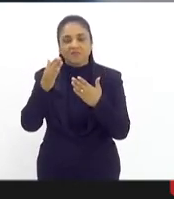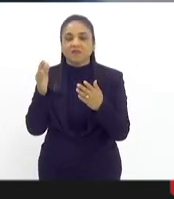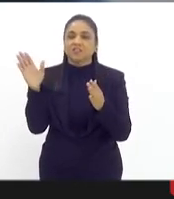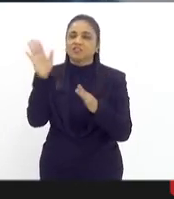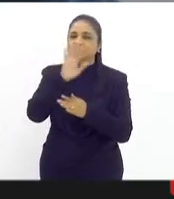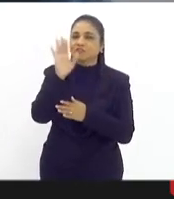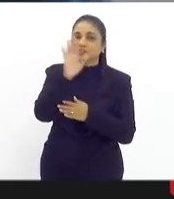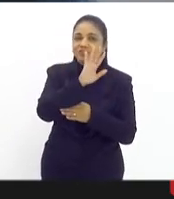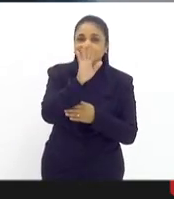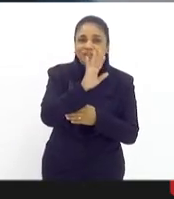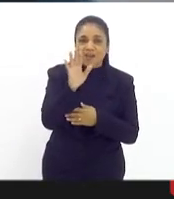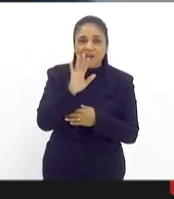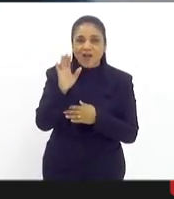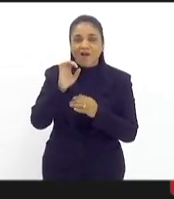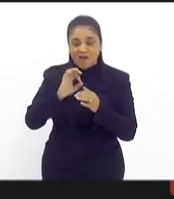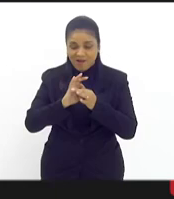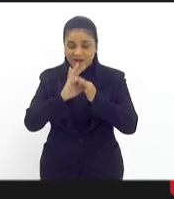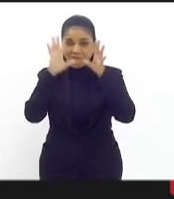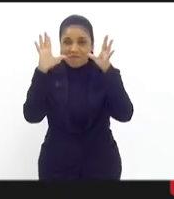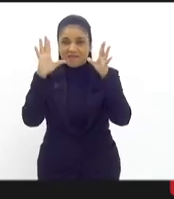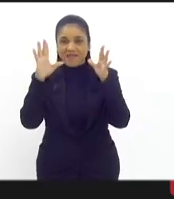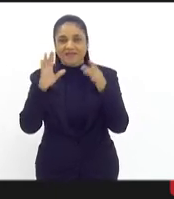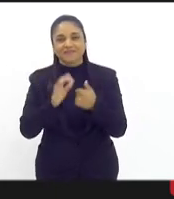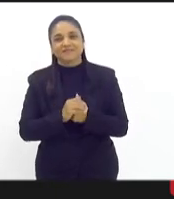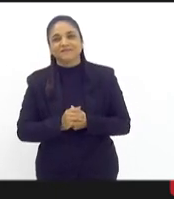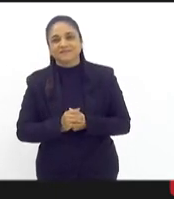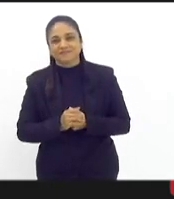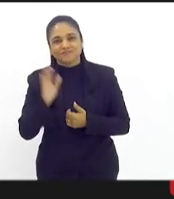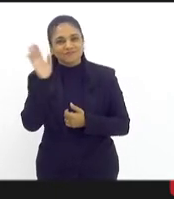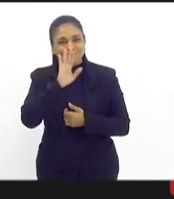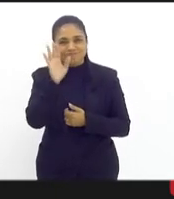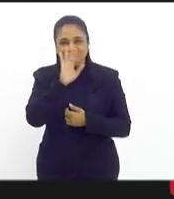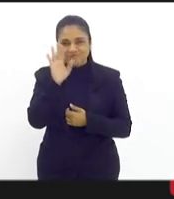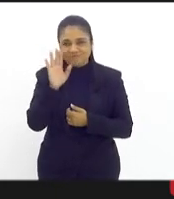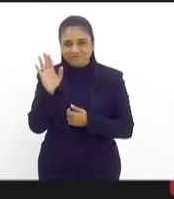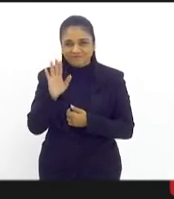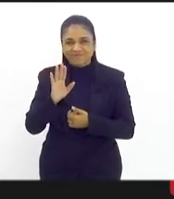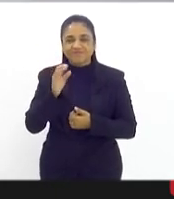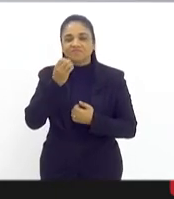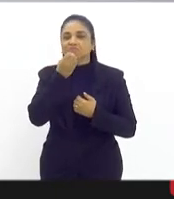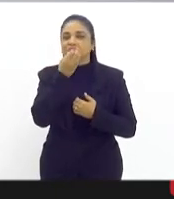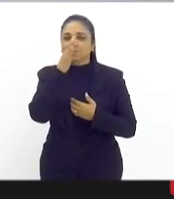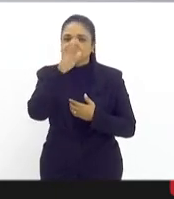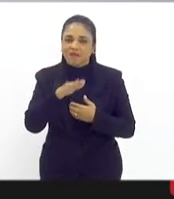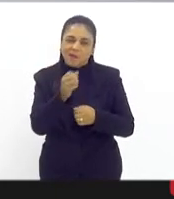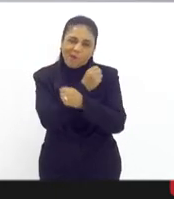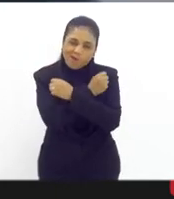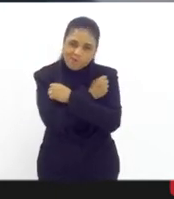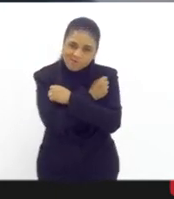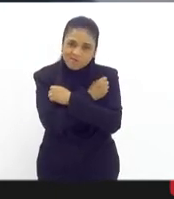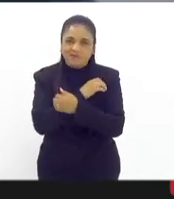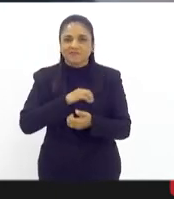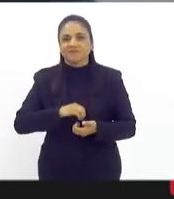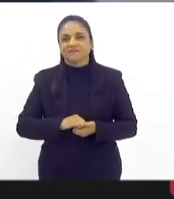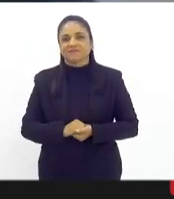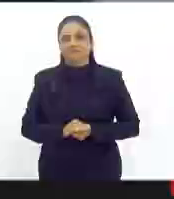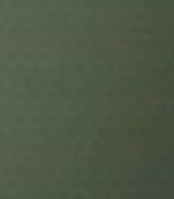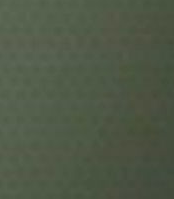todos. Saudações ecolibertárias. Tchau, tchau. Tchau, gente. Tchau. Boa tarde. Um abraço. Obrigada. Um abraço. Boa tarde.